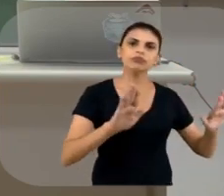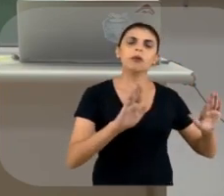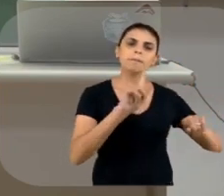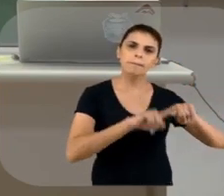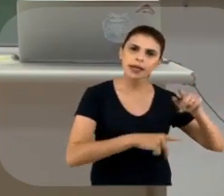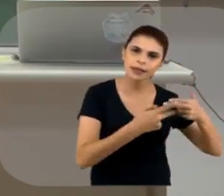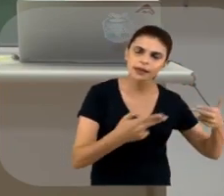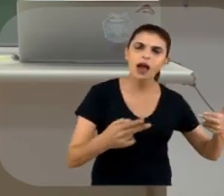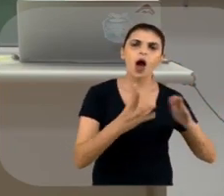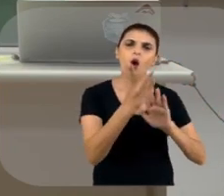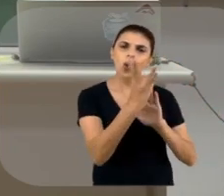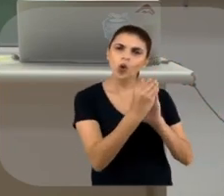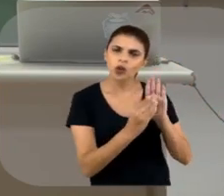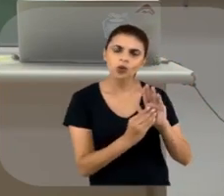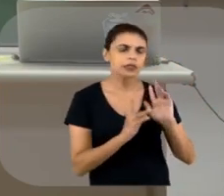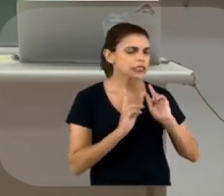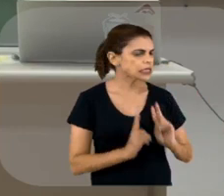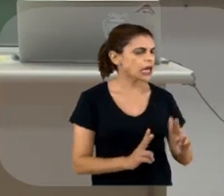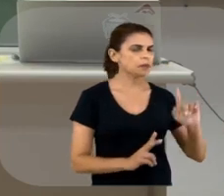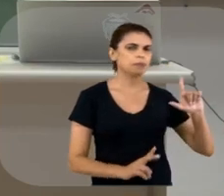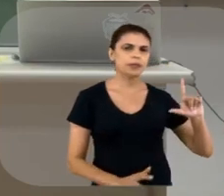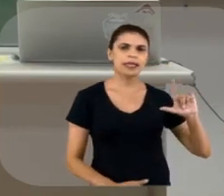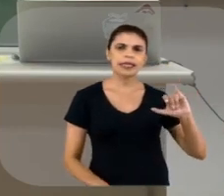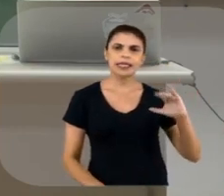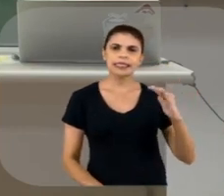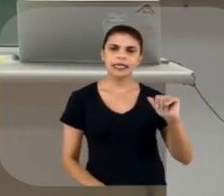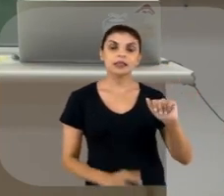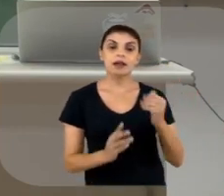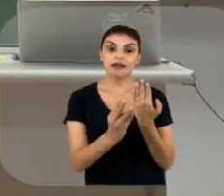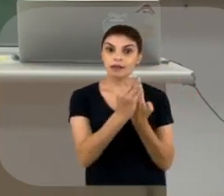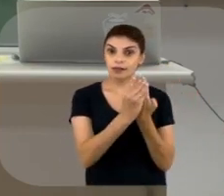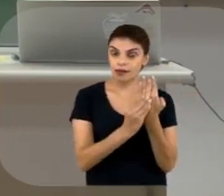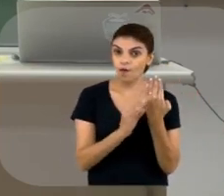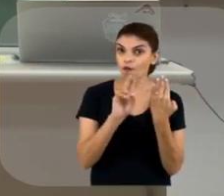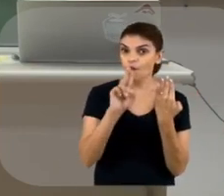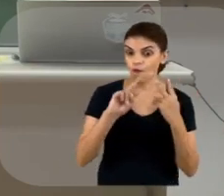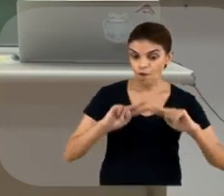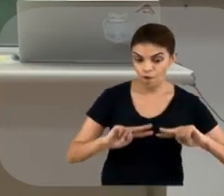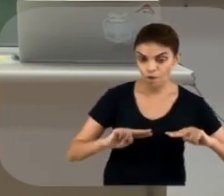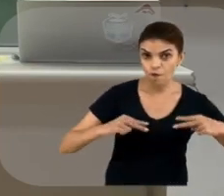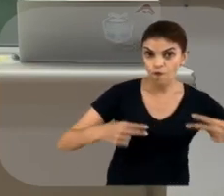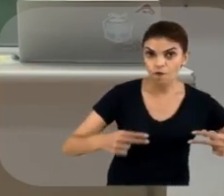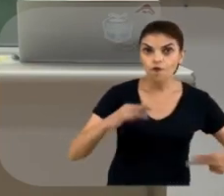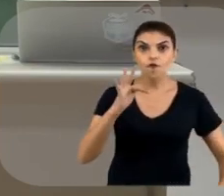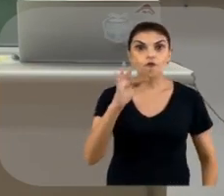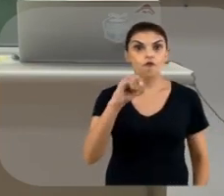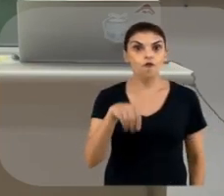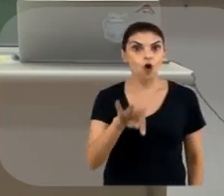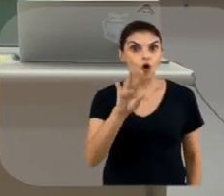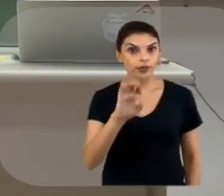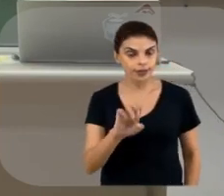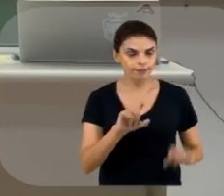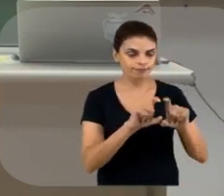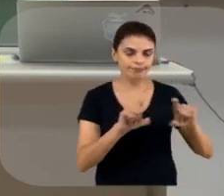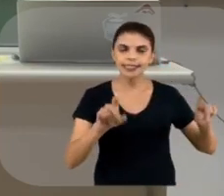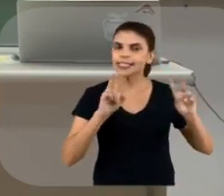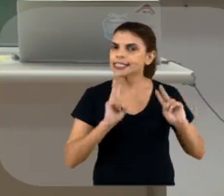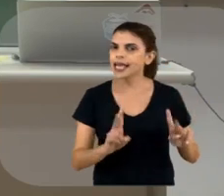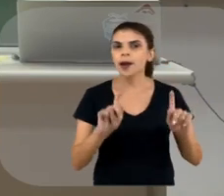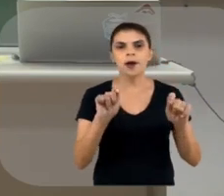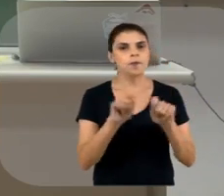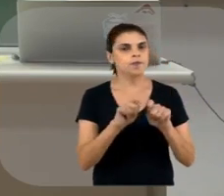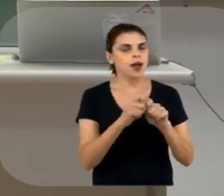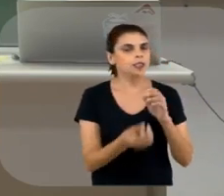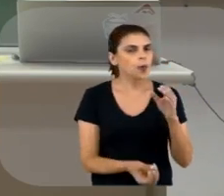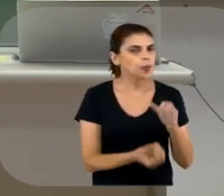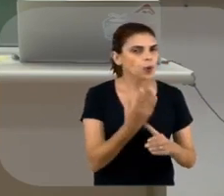do material, do conteúdo, citando a fonte, né, e desde que também não seja para fins comerciais, então tudo